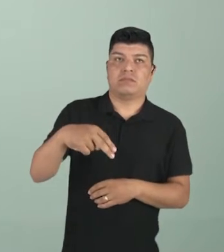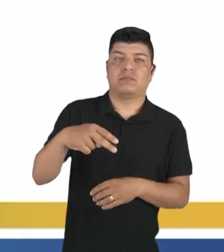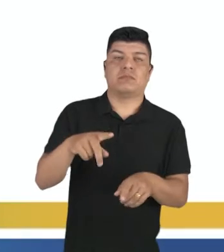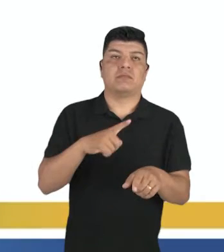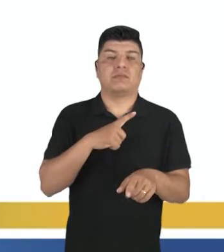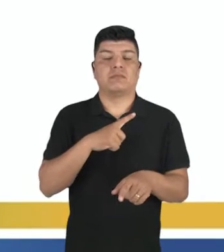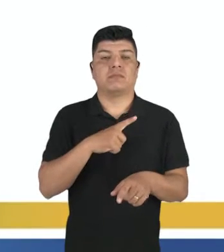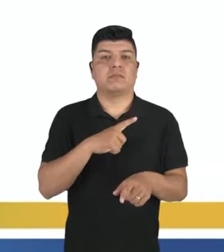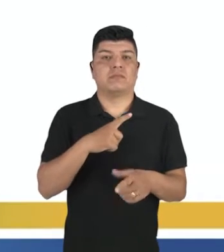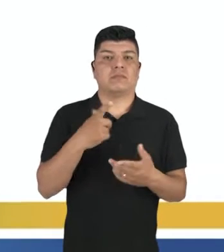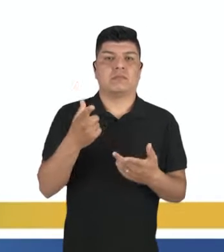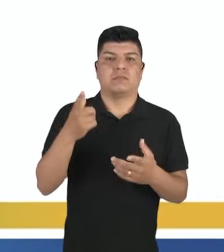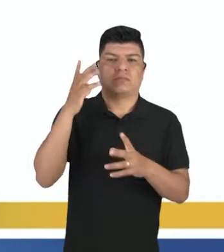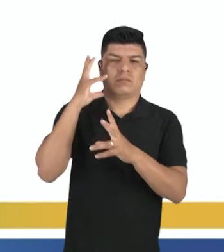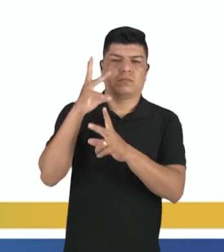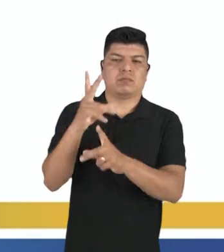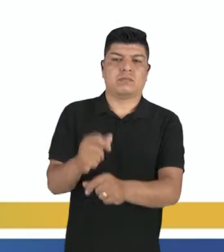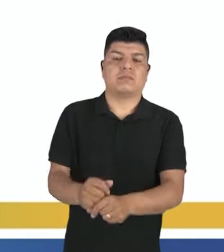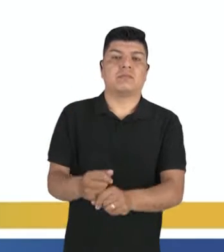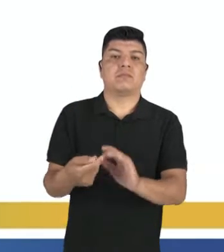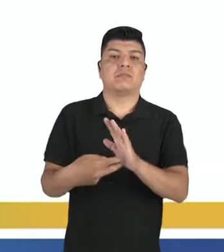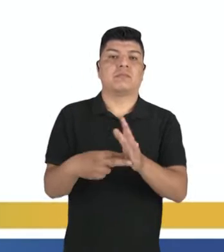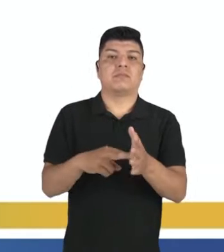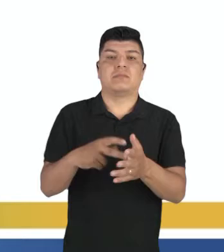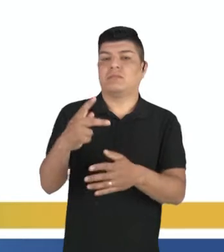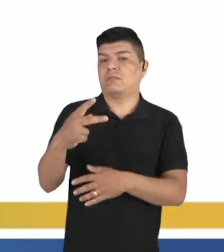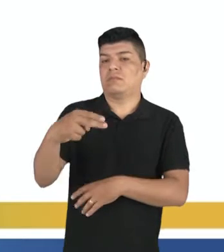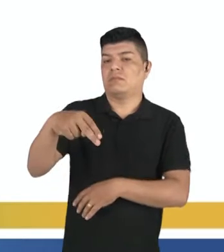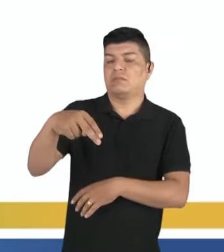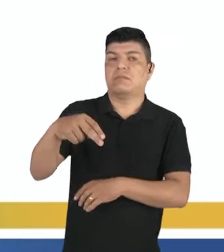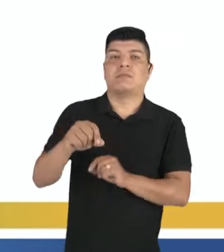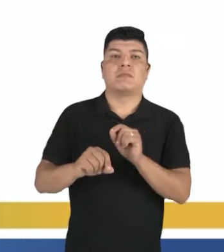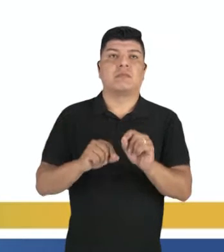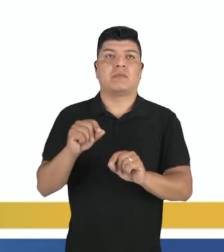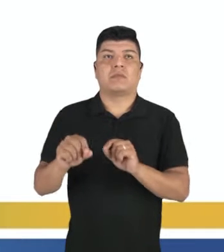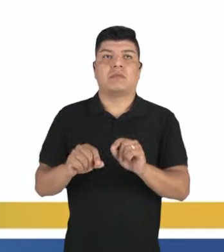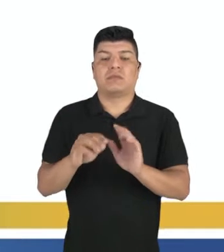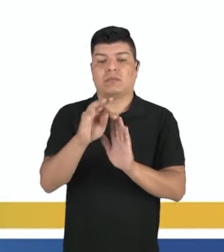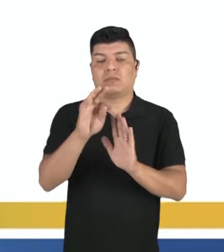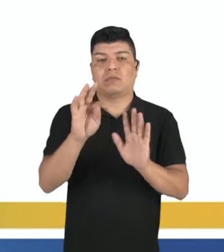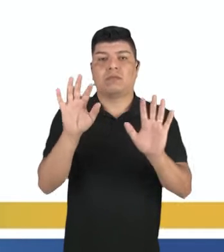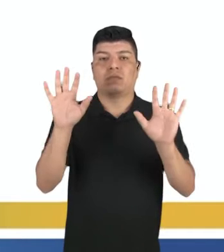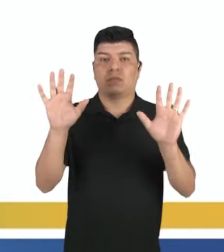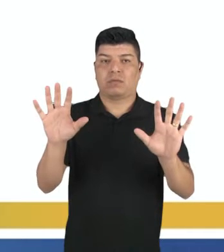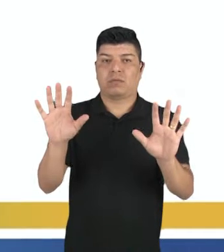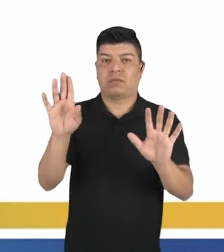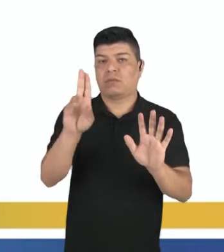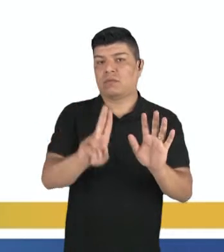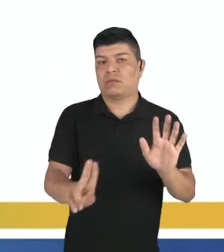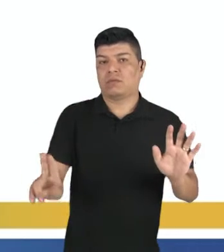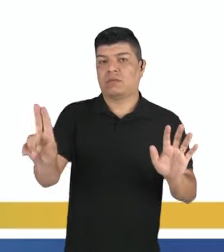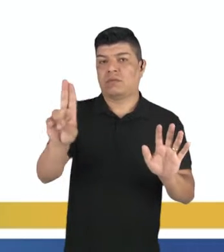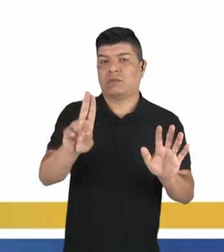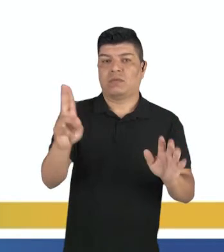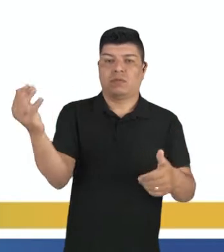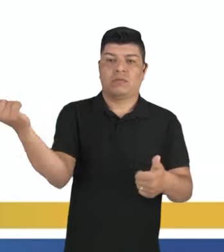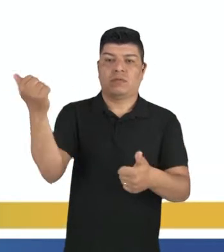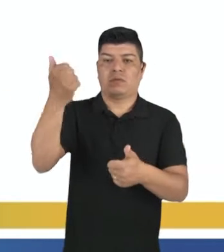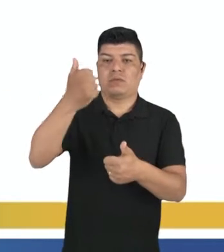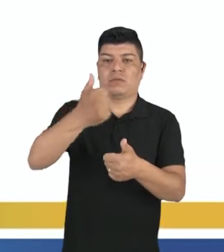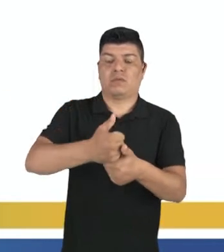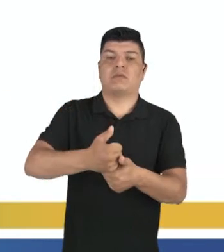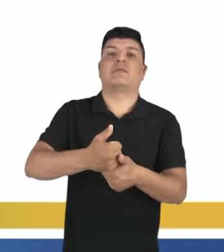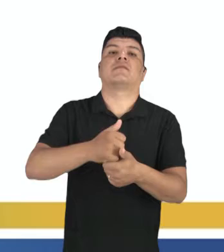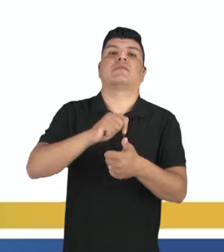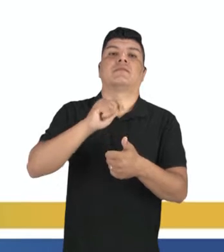aí você deve relembrar o que é pronome. Pronome é um termo que ele serve para